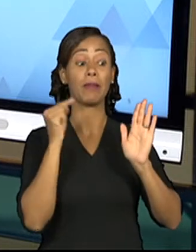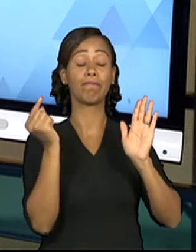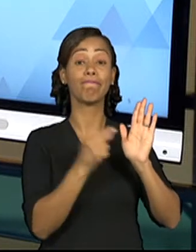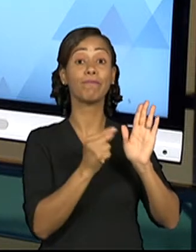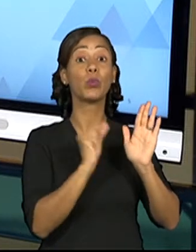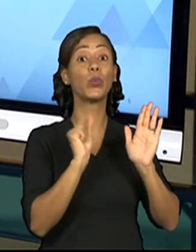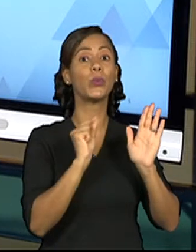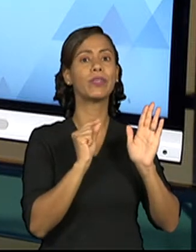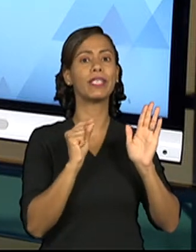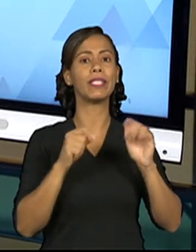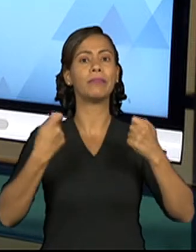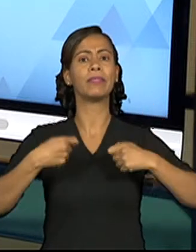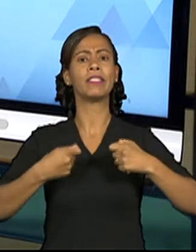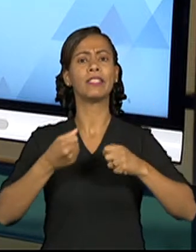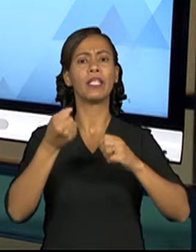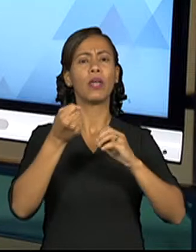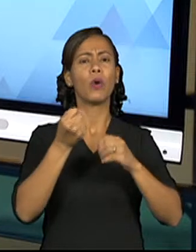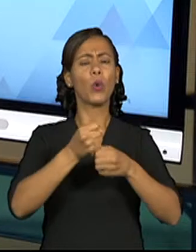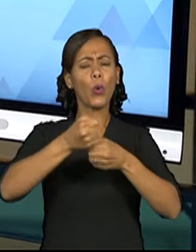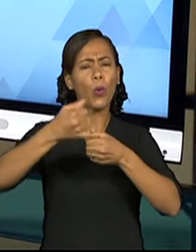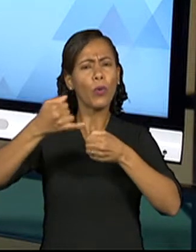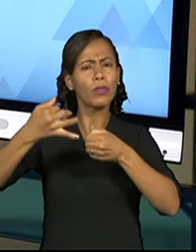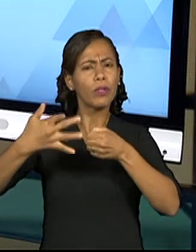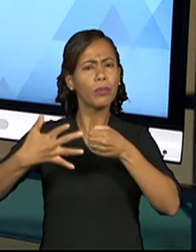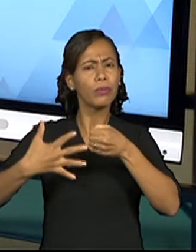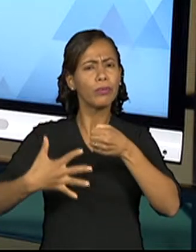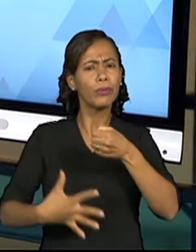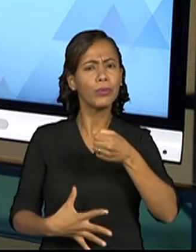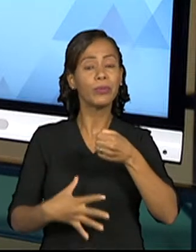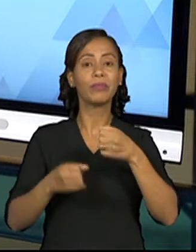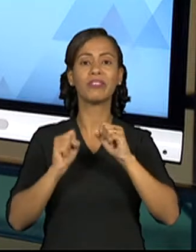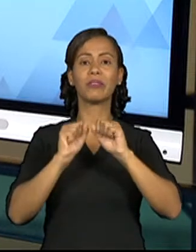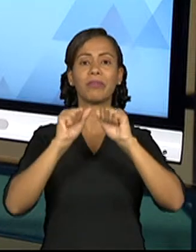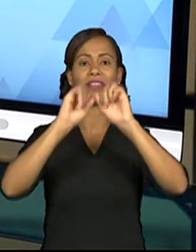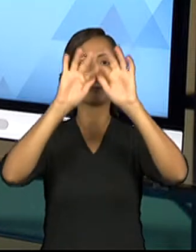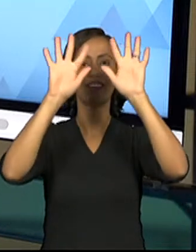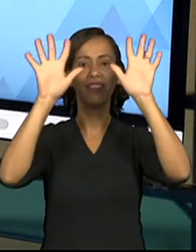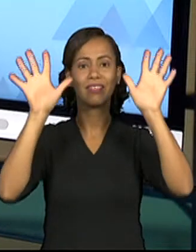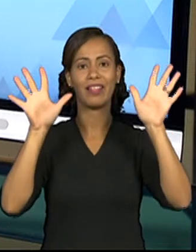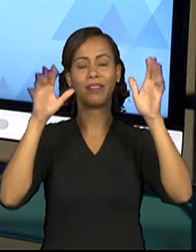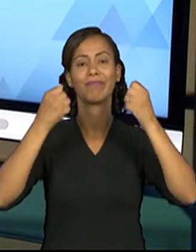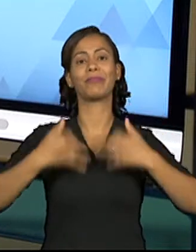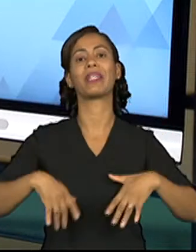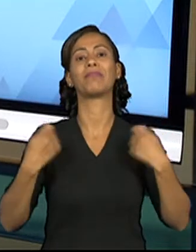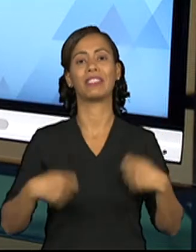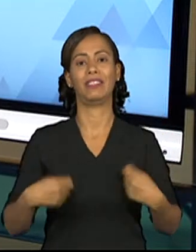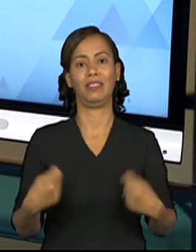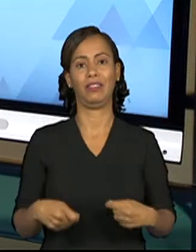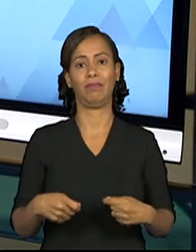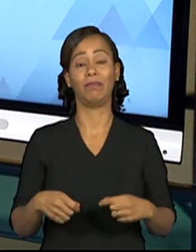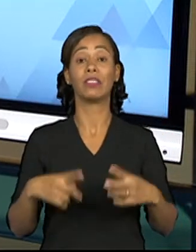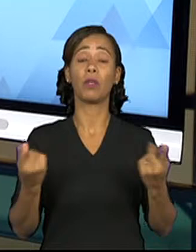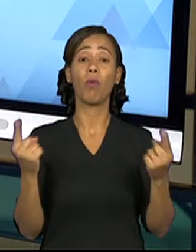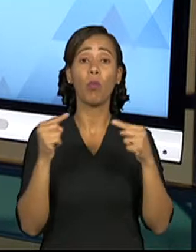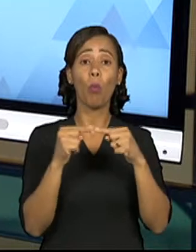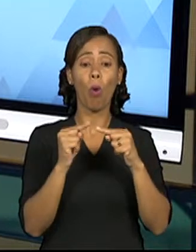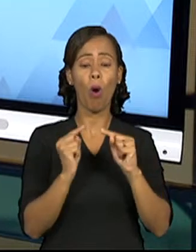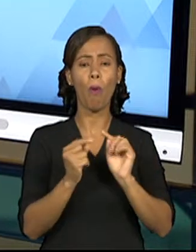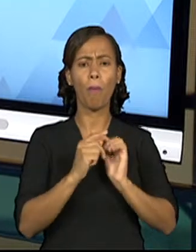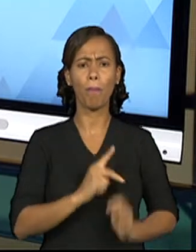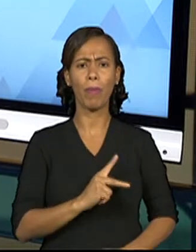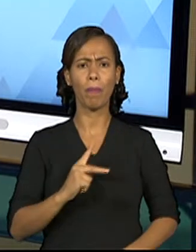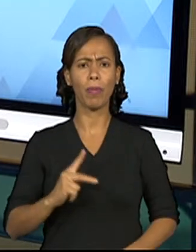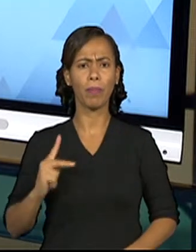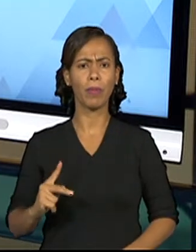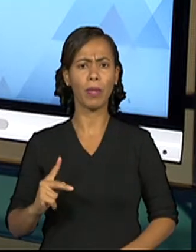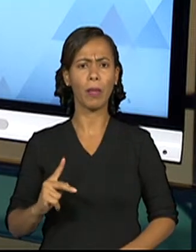o conteúdo, ela está de alguma maneira vinculada com o projeto político-pedagógico, com o aluno que a escola quer